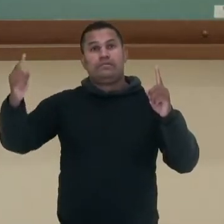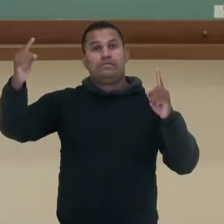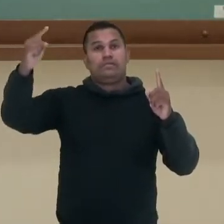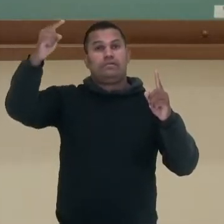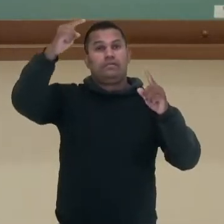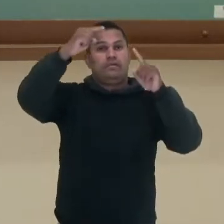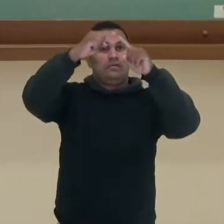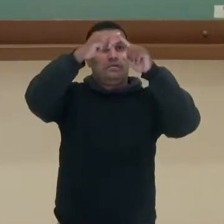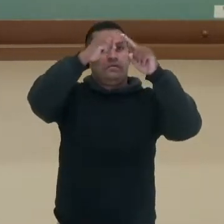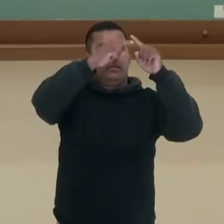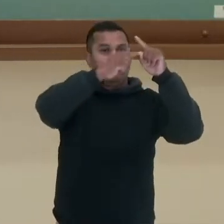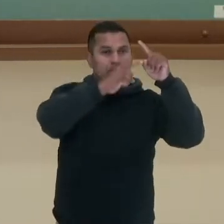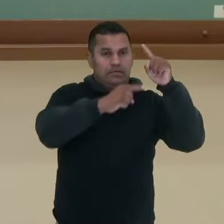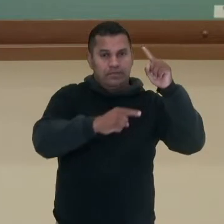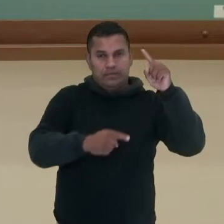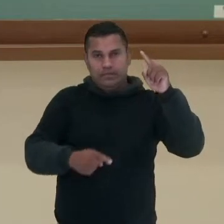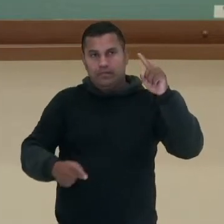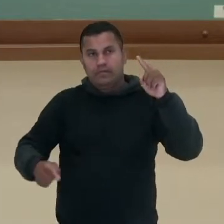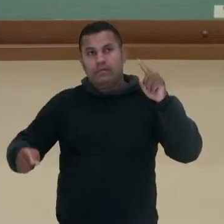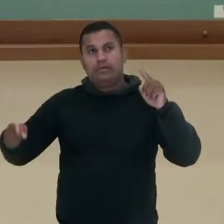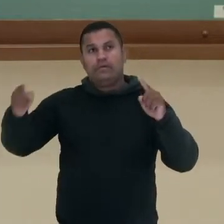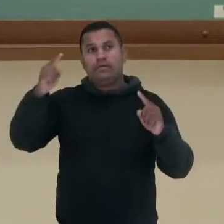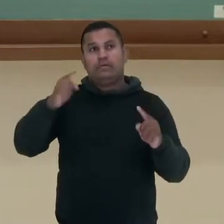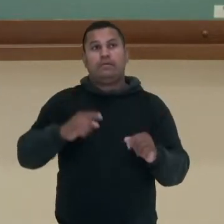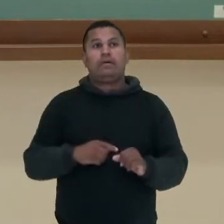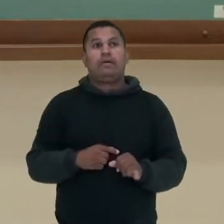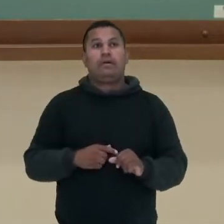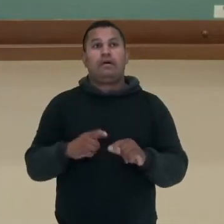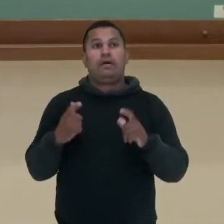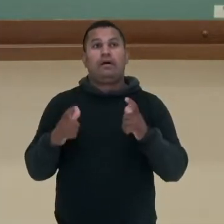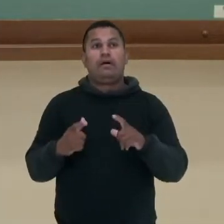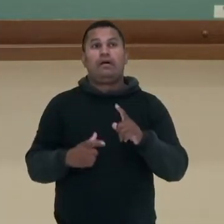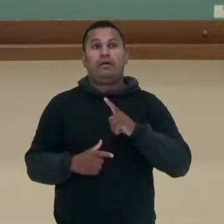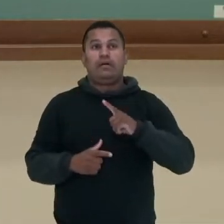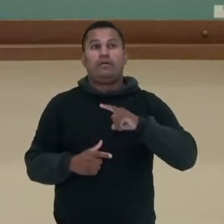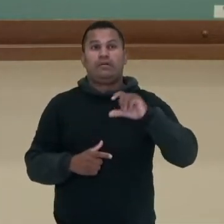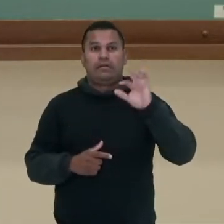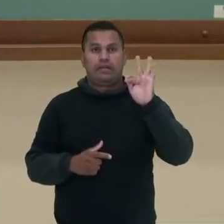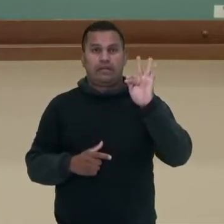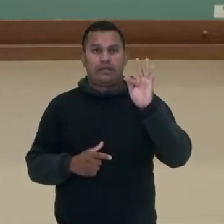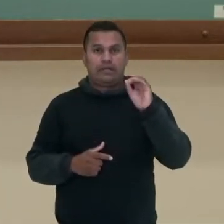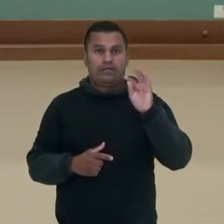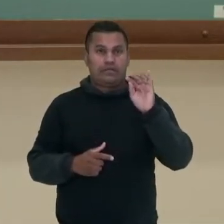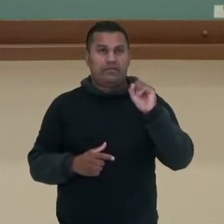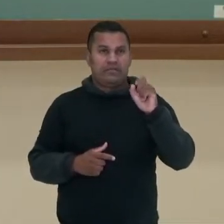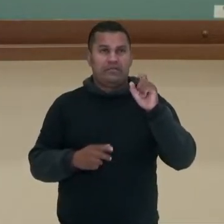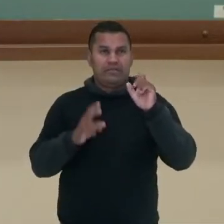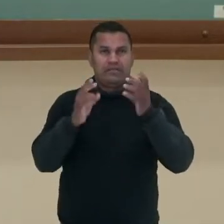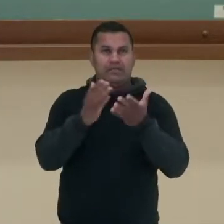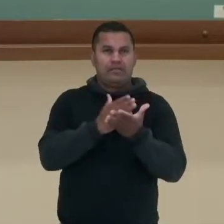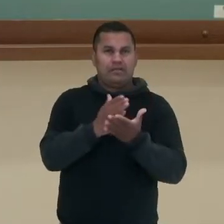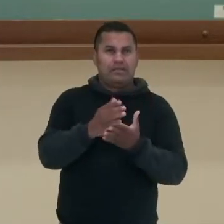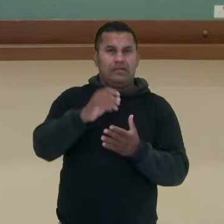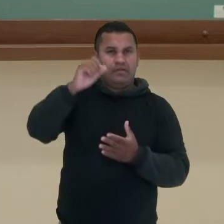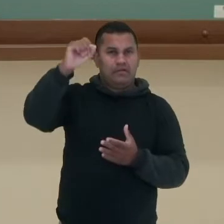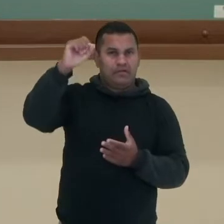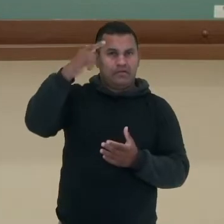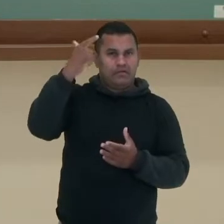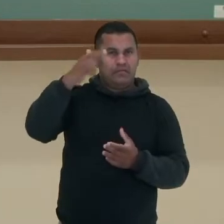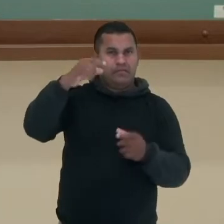respiração celular, libera o gás carbônico. Outros movimentos que liberam gás carbônico é através da